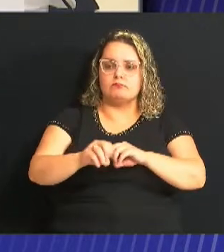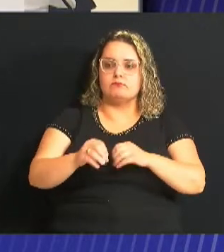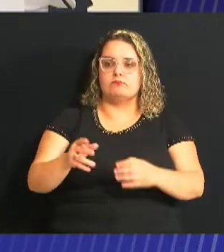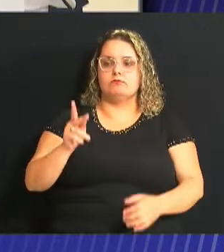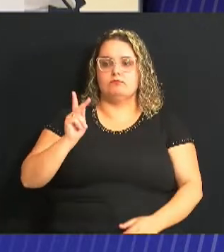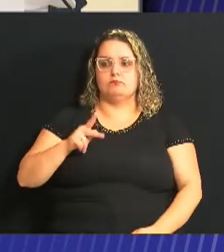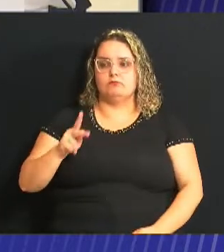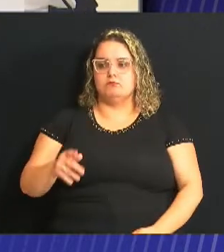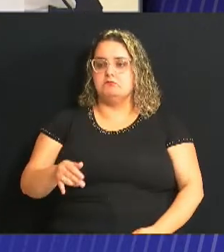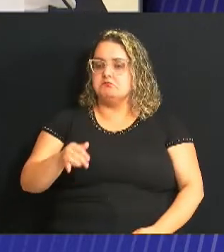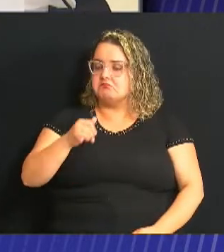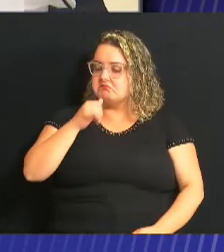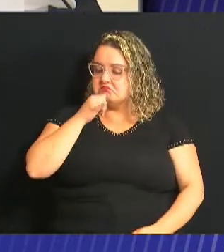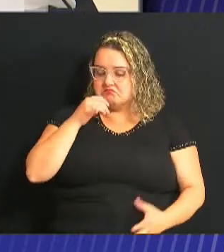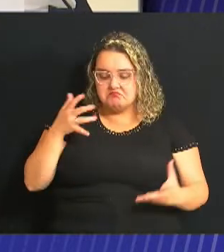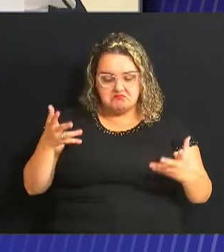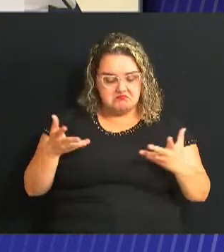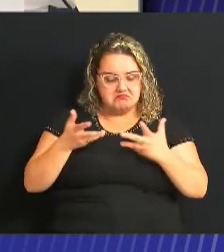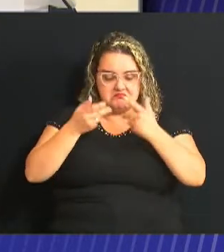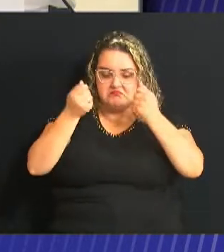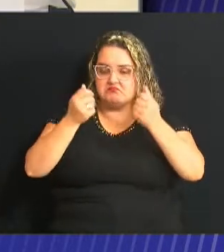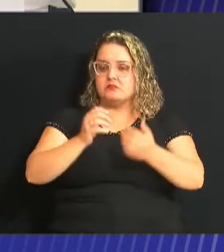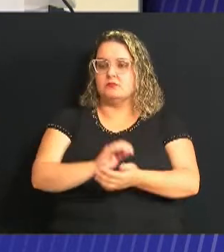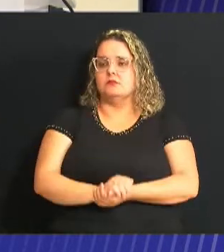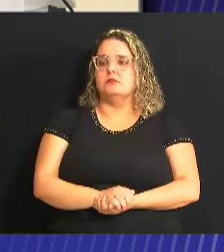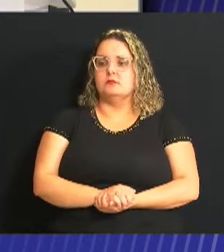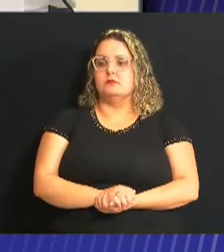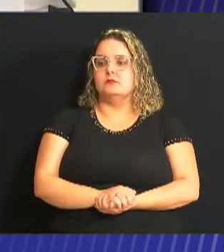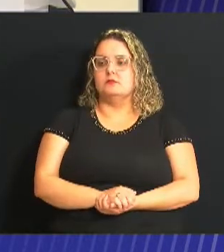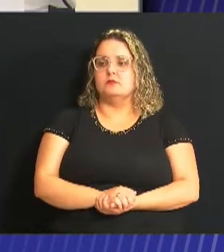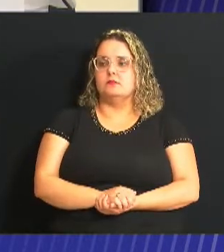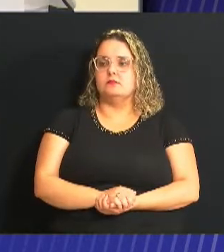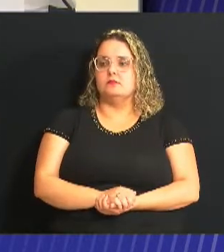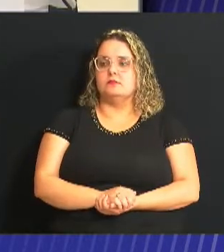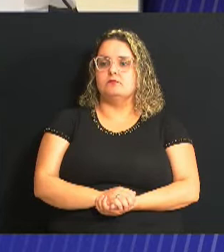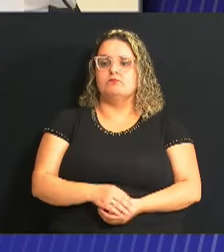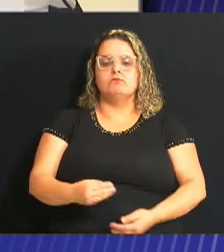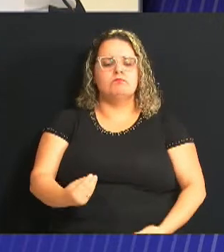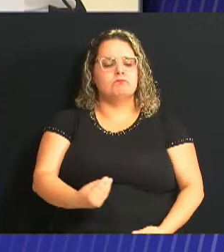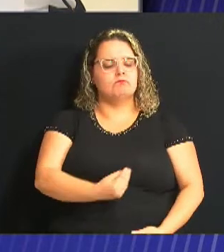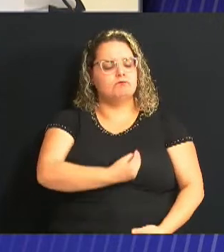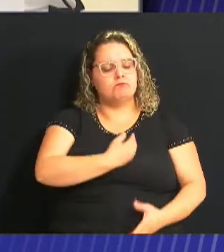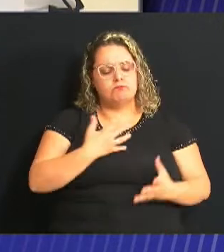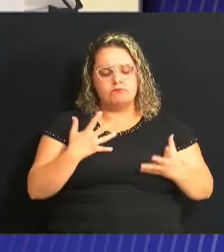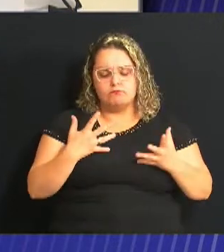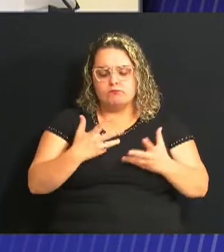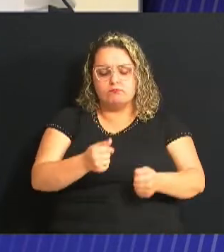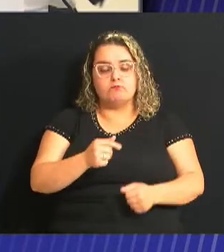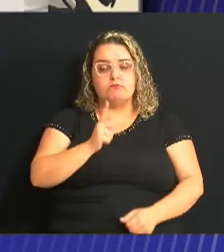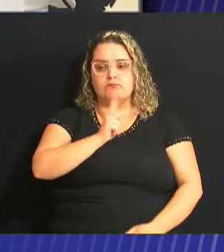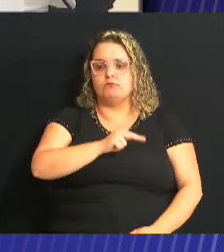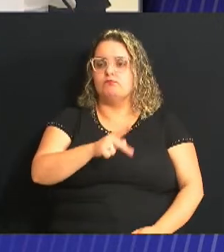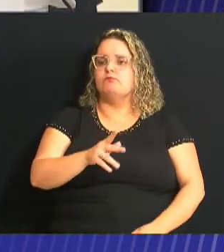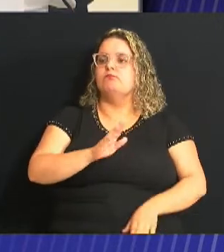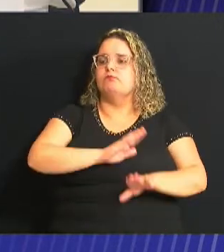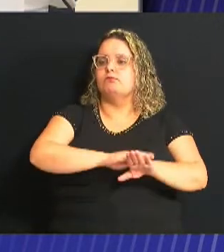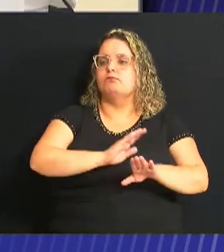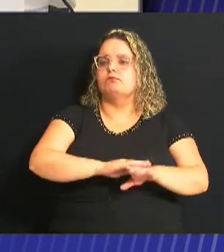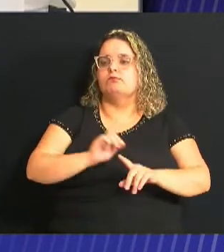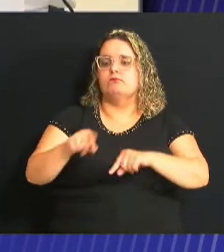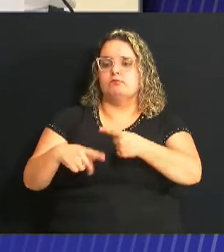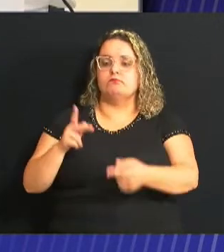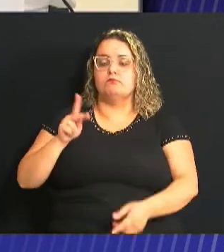professor exemplar e que vive plenamente a sua docência. E o outro professor